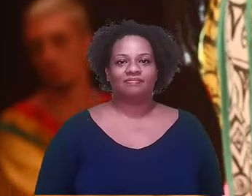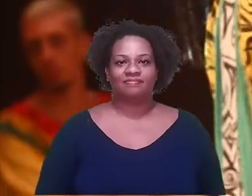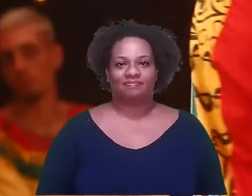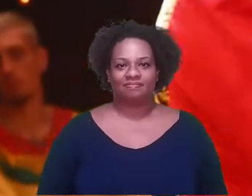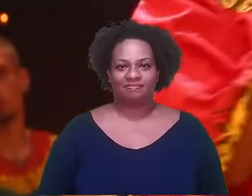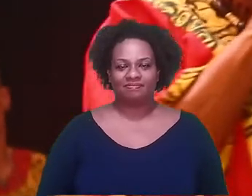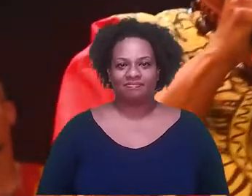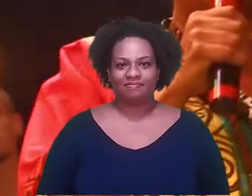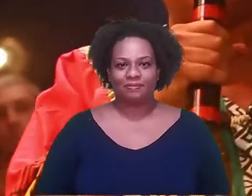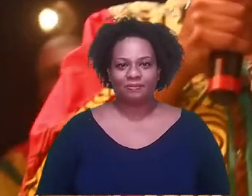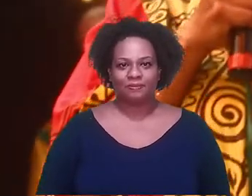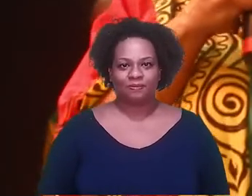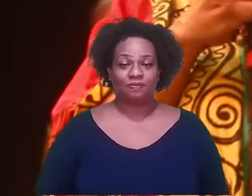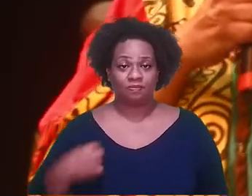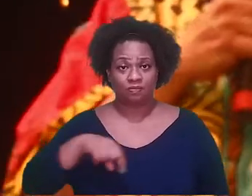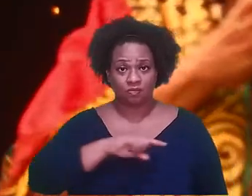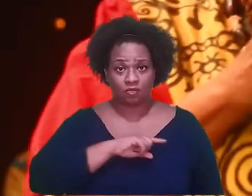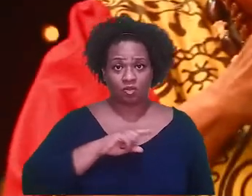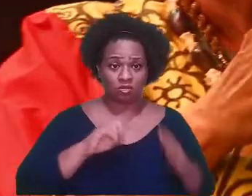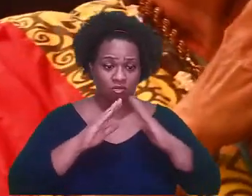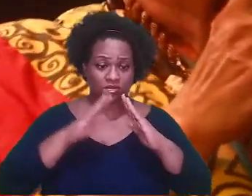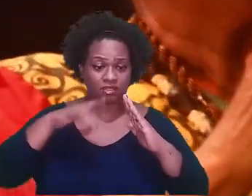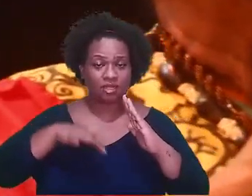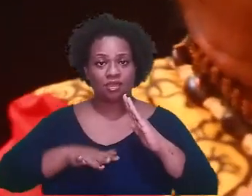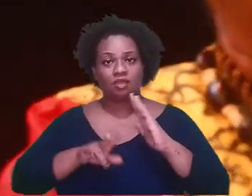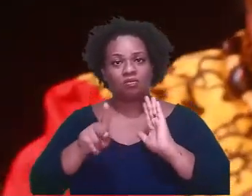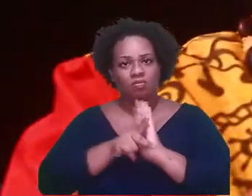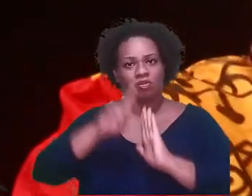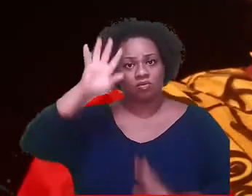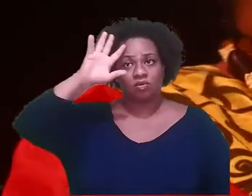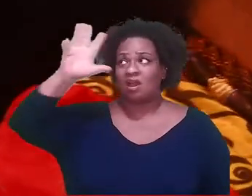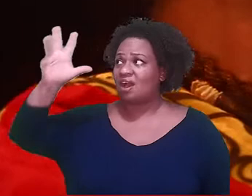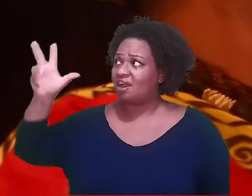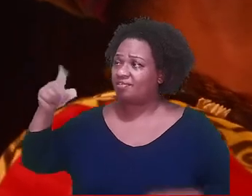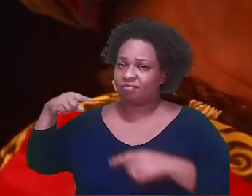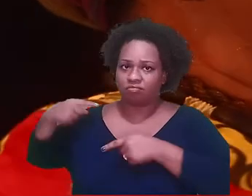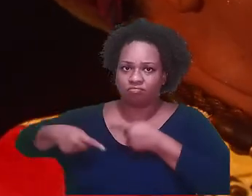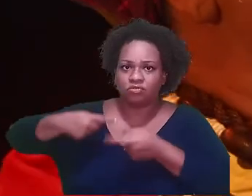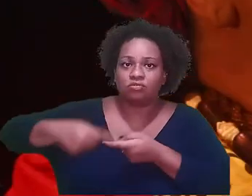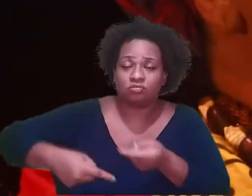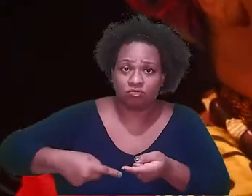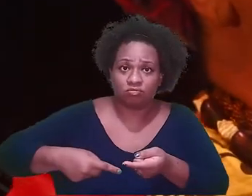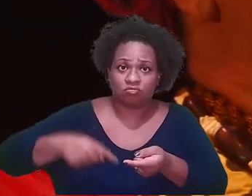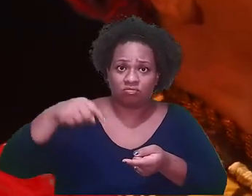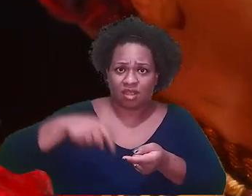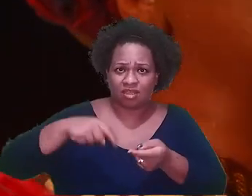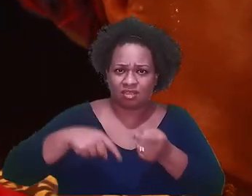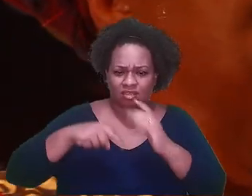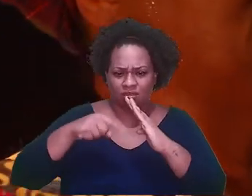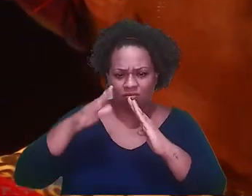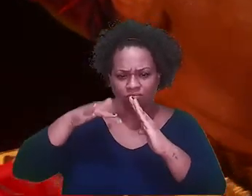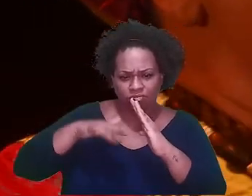Riba! Nós somos um terreiro de matriz africana, o Ilê Axé Oxum Carê. Esse coco ele tem mais de